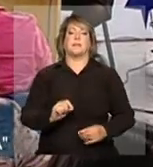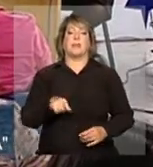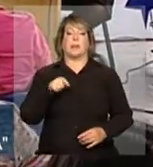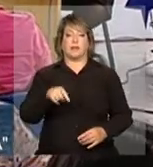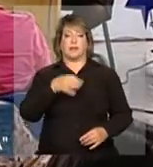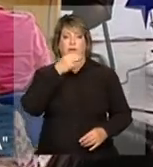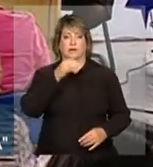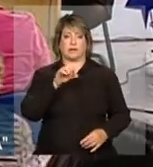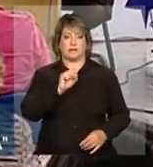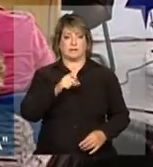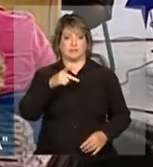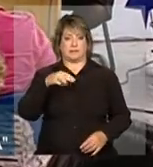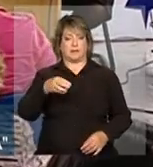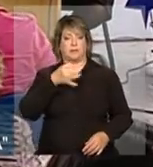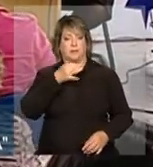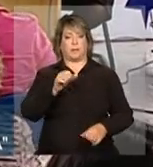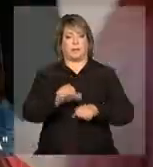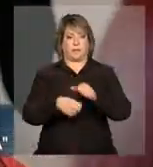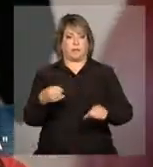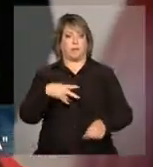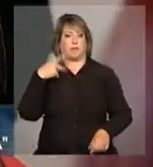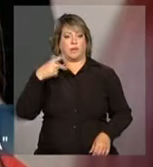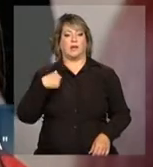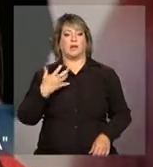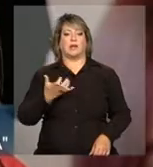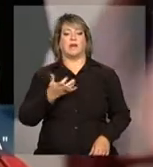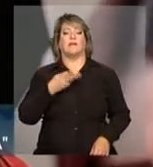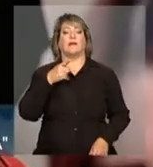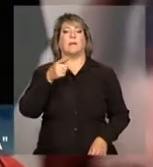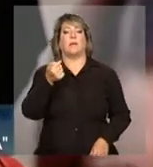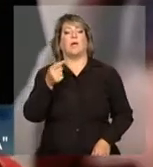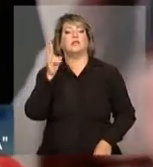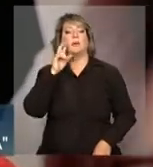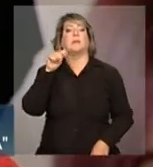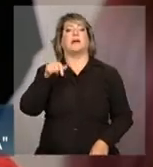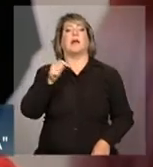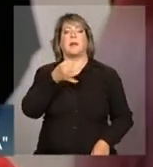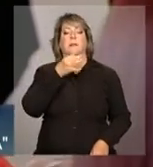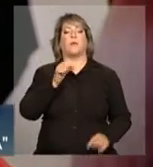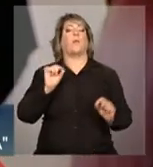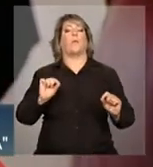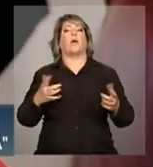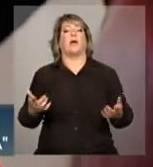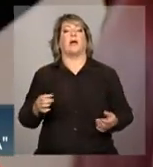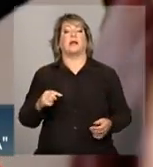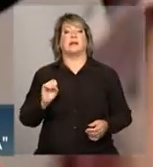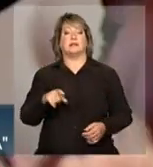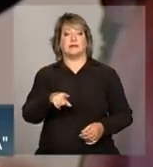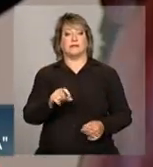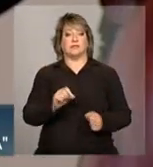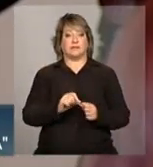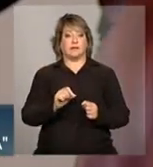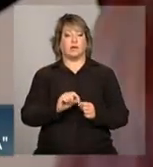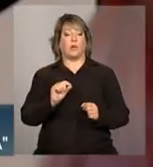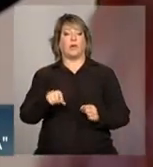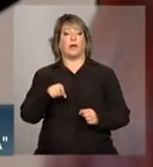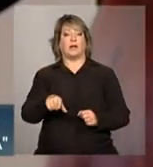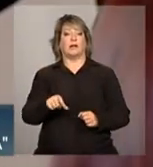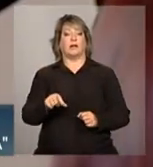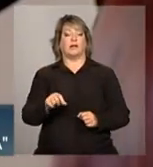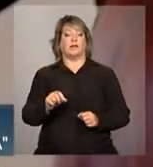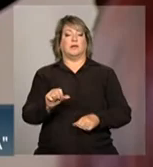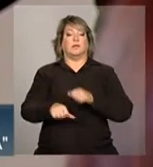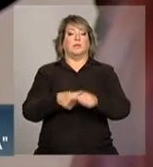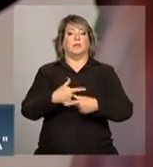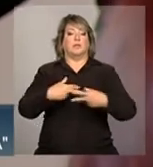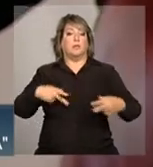da ESPN, eu gostaria que a senhora falasse um pouquinho o que é essa proposta e se ela vai ser retomada, inclusive, como uma proposta de articulação política do